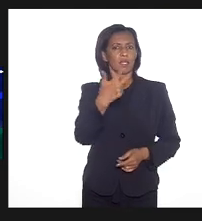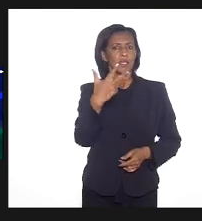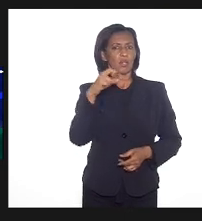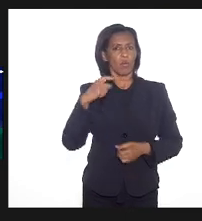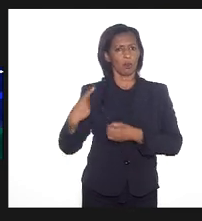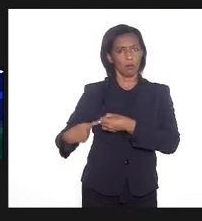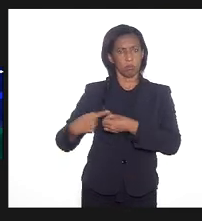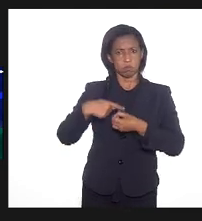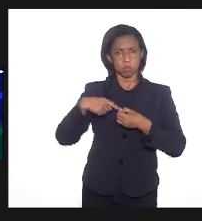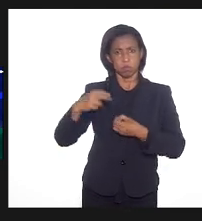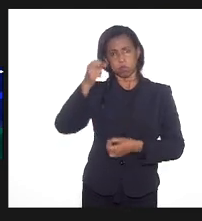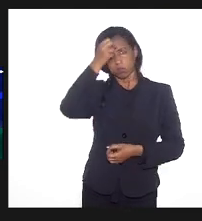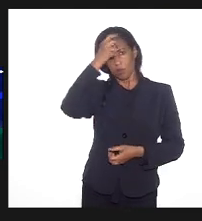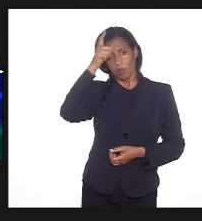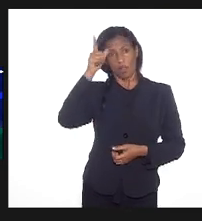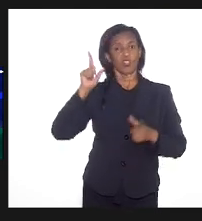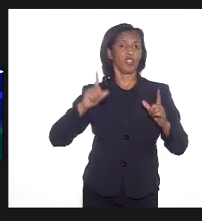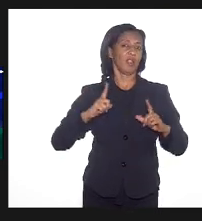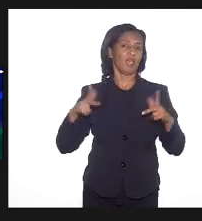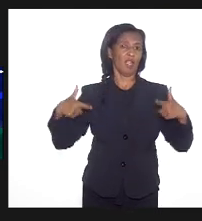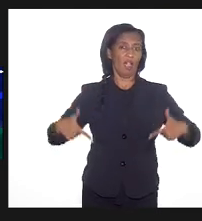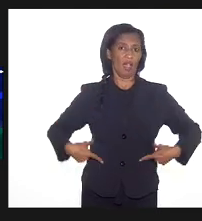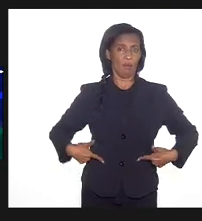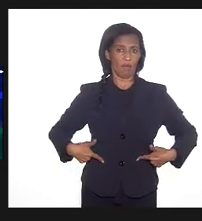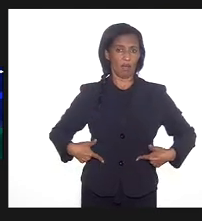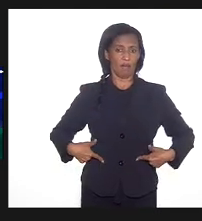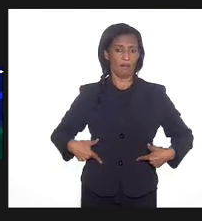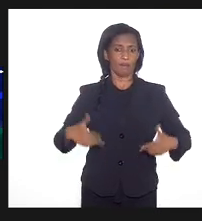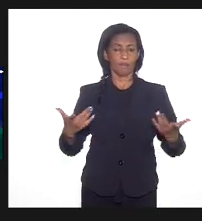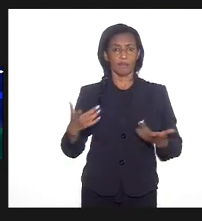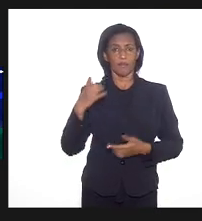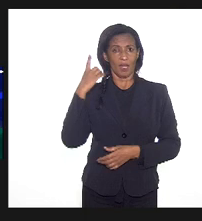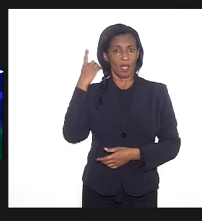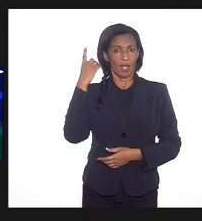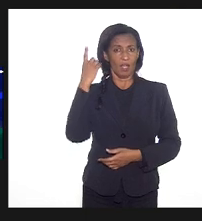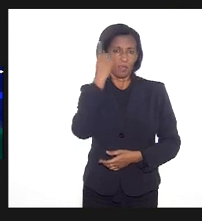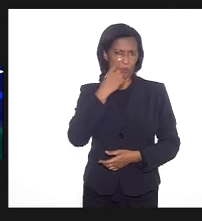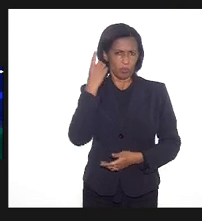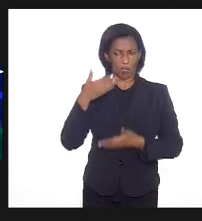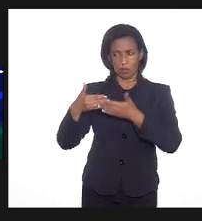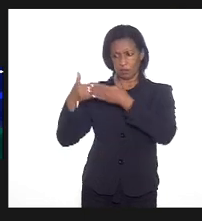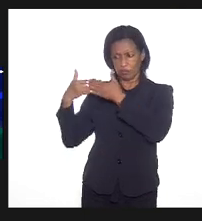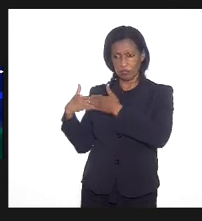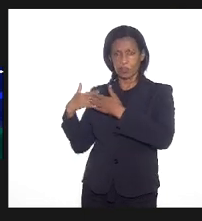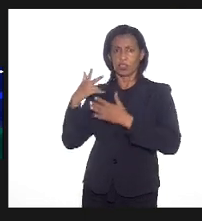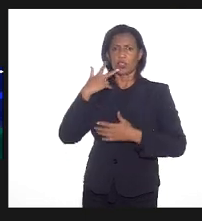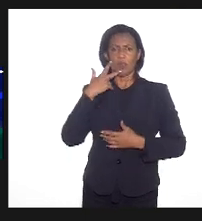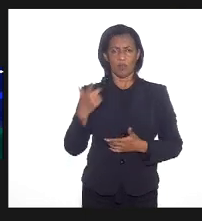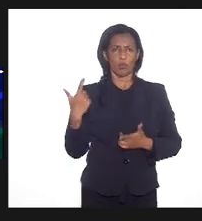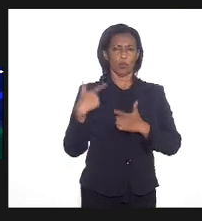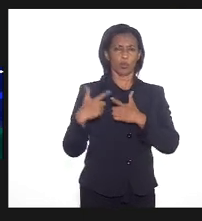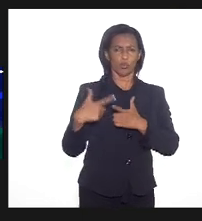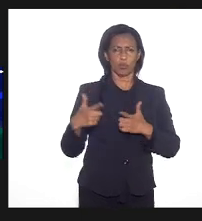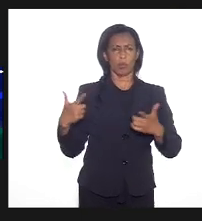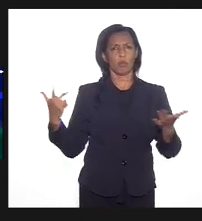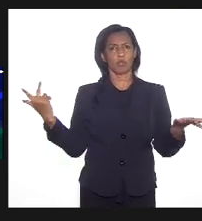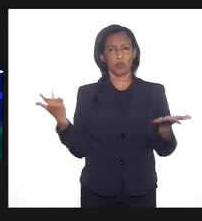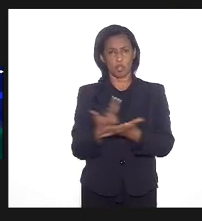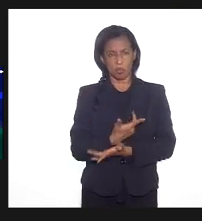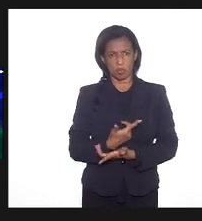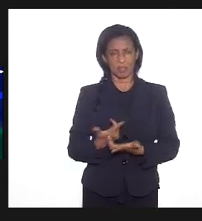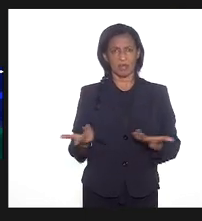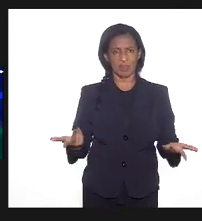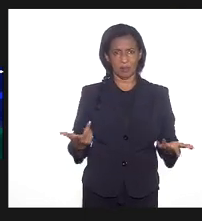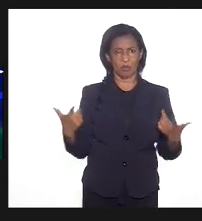já tem guarda municipal armada, a deputada que me antecedeu falou das questões de conflito urbano que podem acontecer.